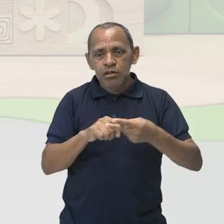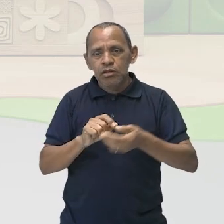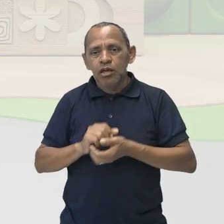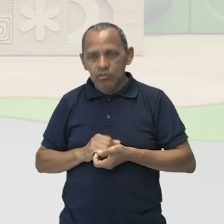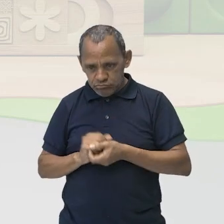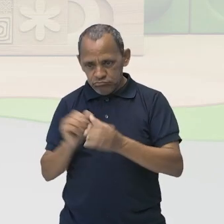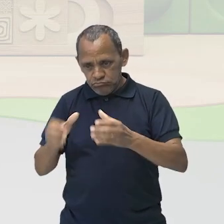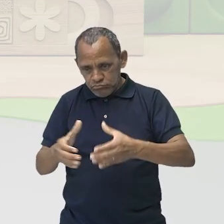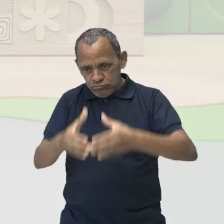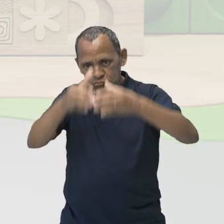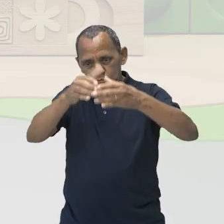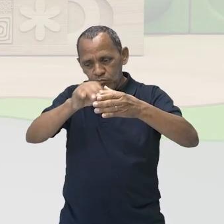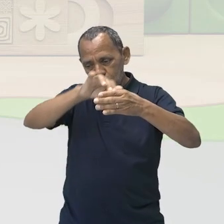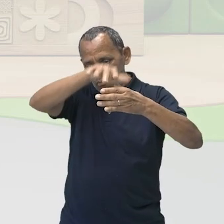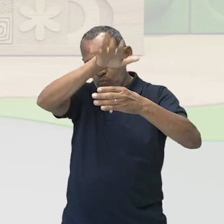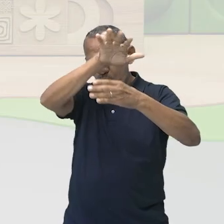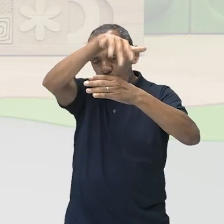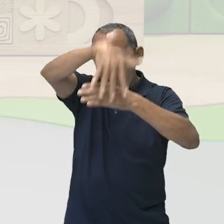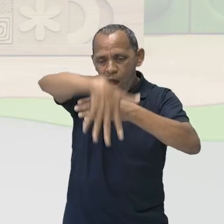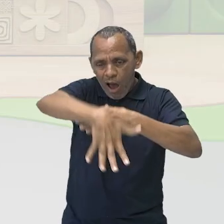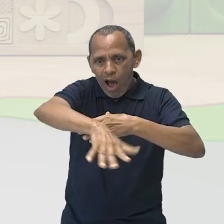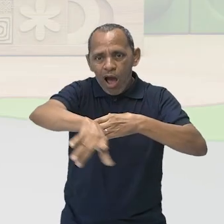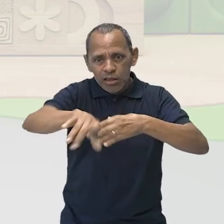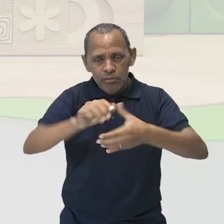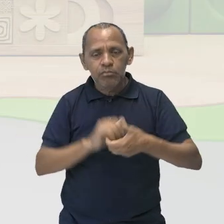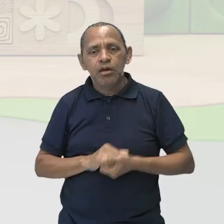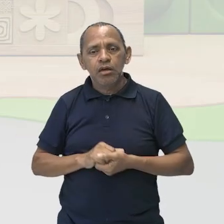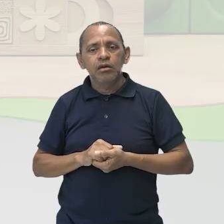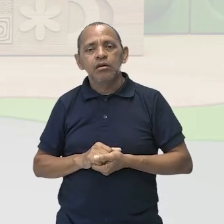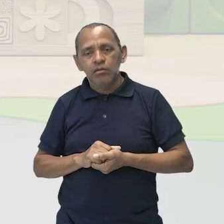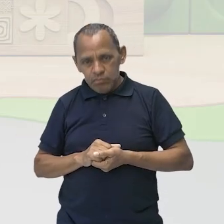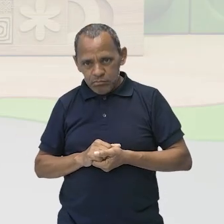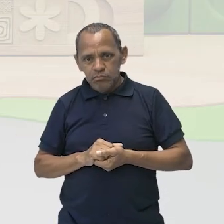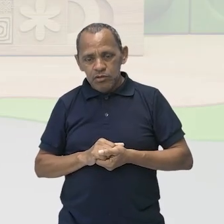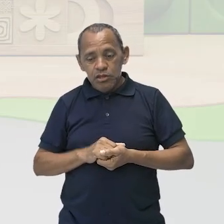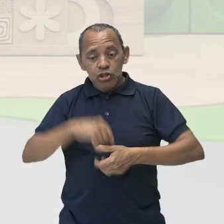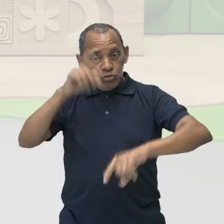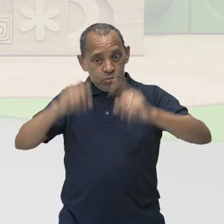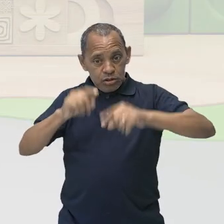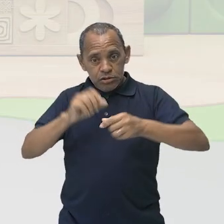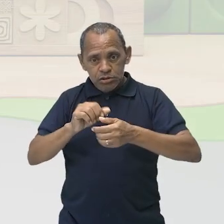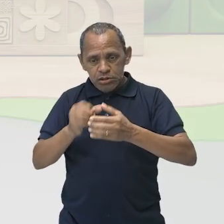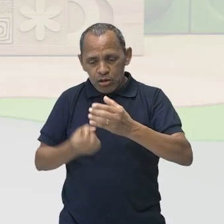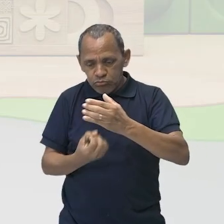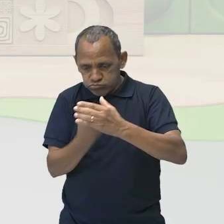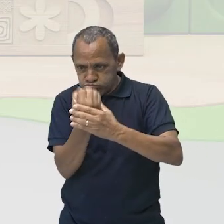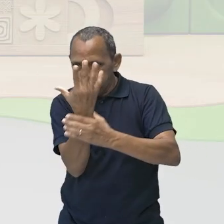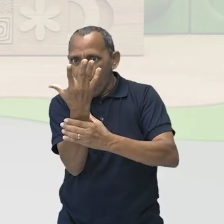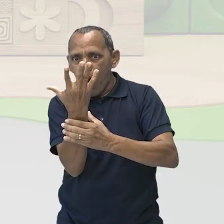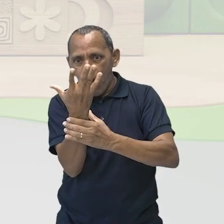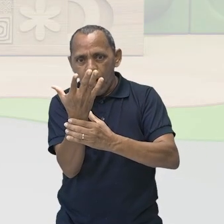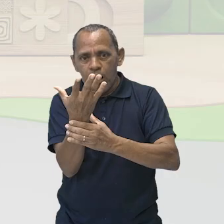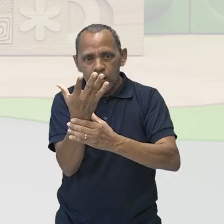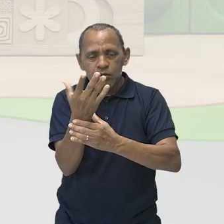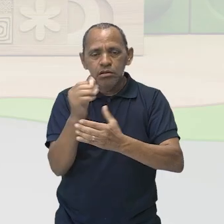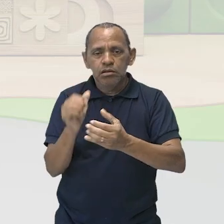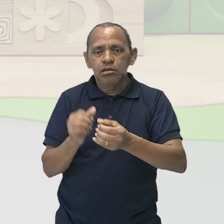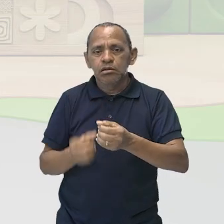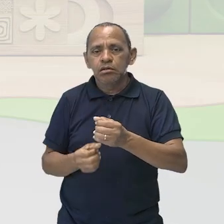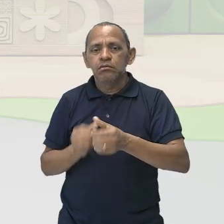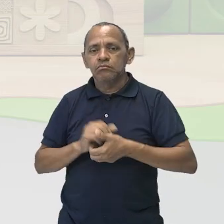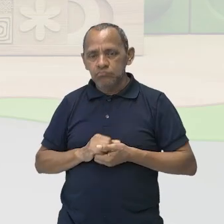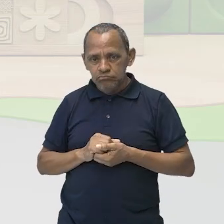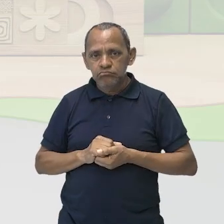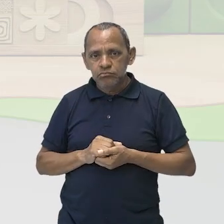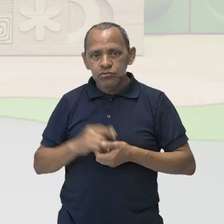vulcânicas, que geram, então, infrações quando o magma é expelido de forma explosiva, provocando